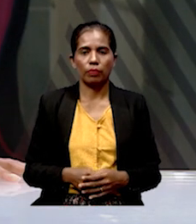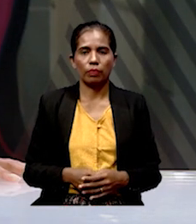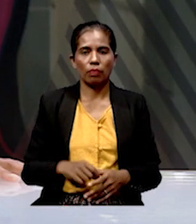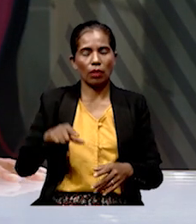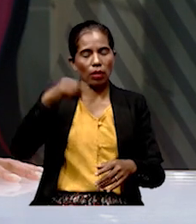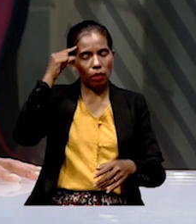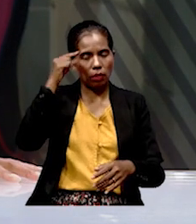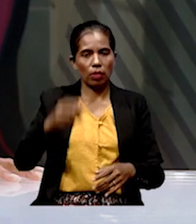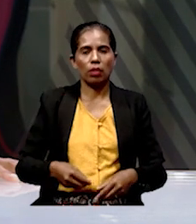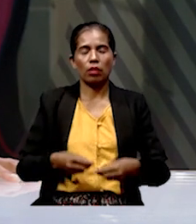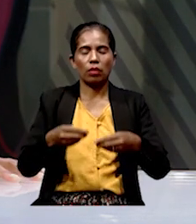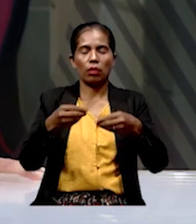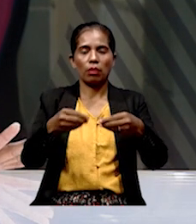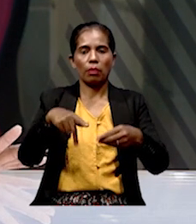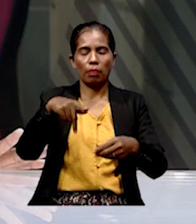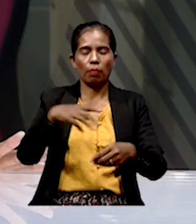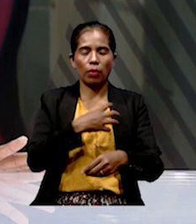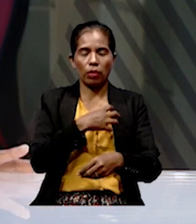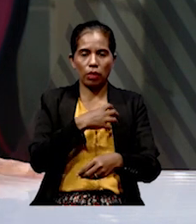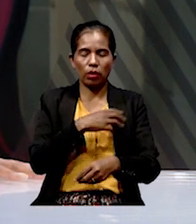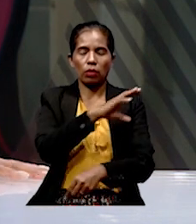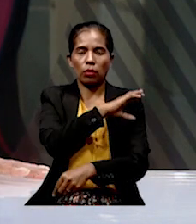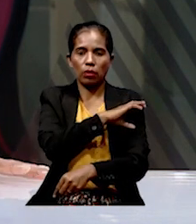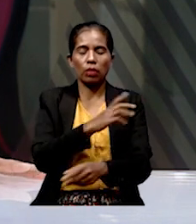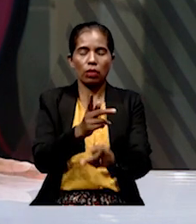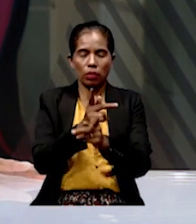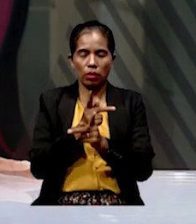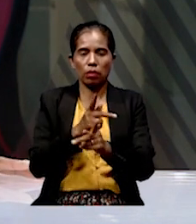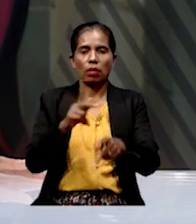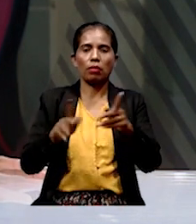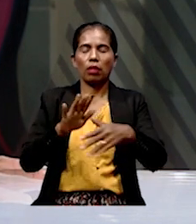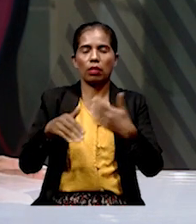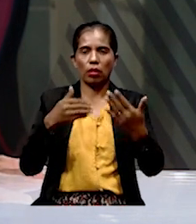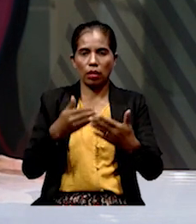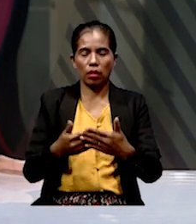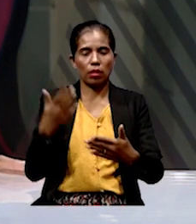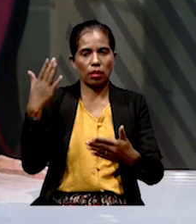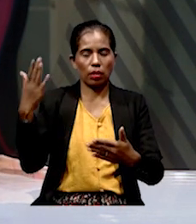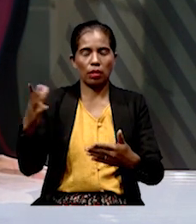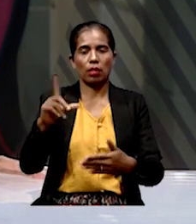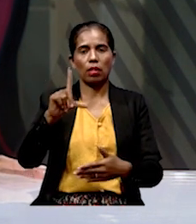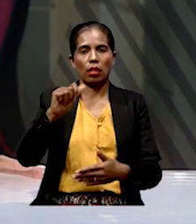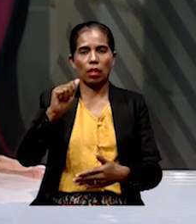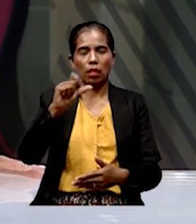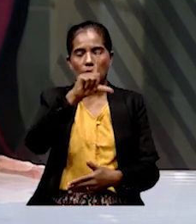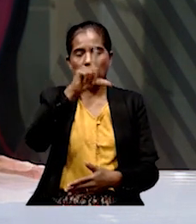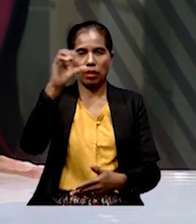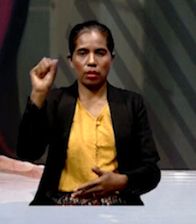Governo fa un'orientação a Penteli, atua a segura movimentação comunidade e a parte leste.